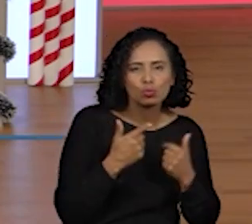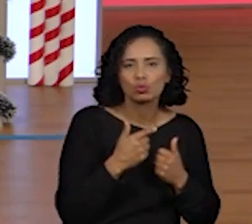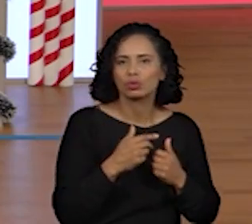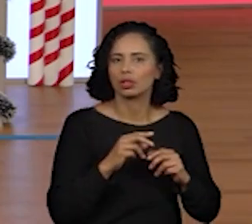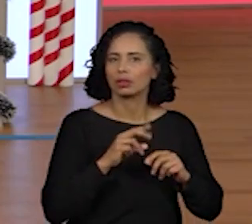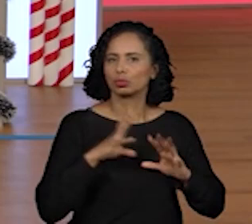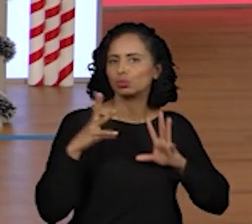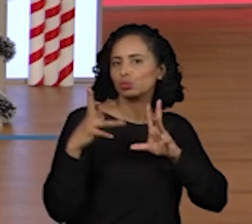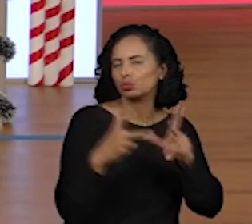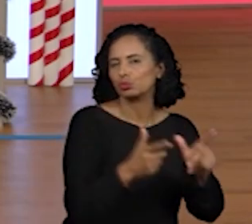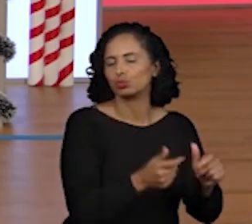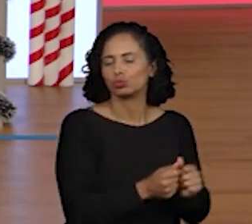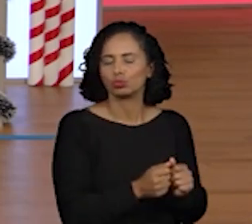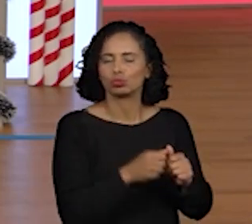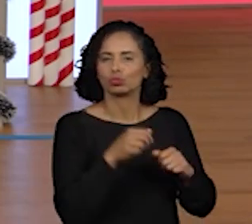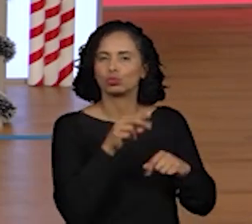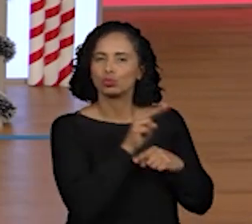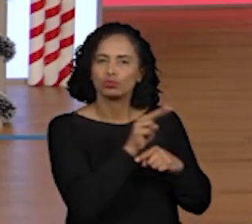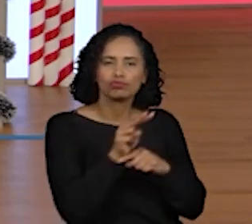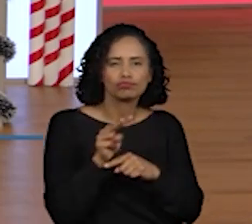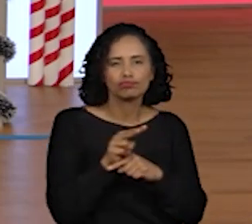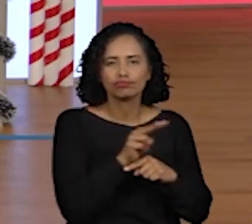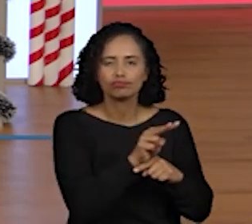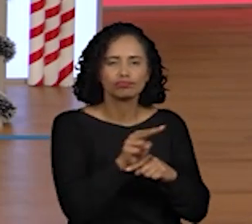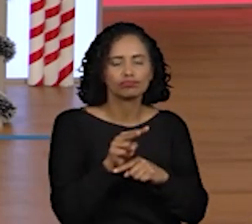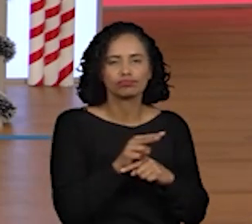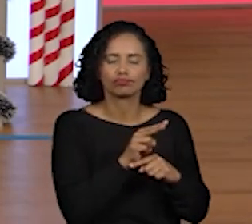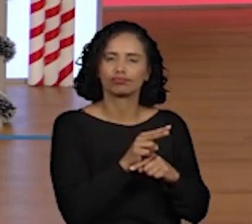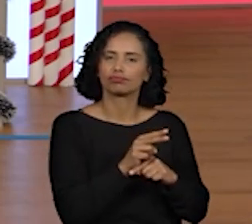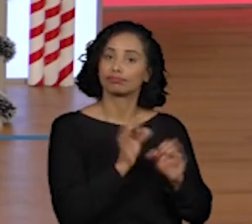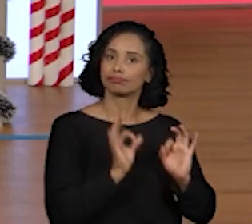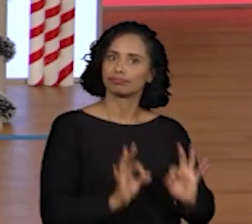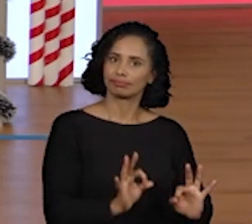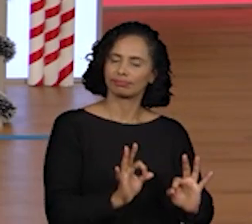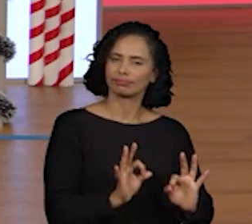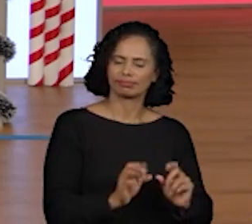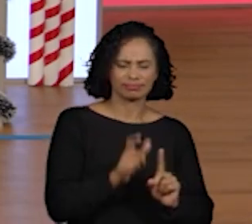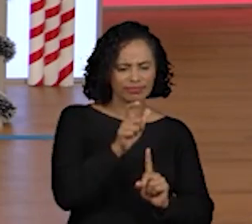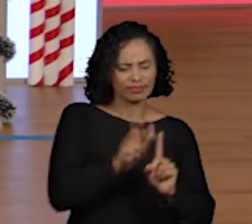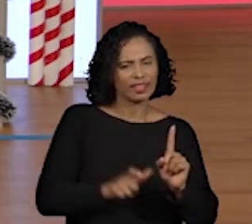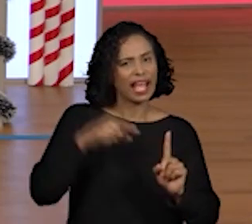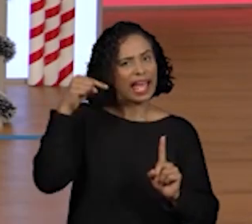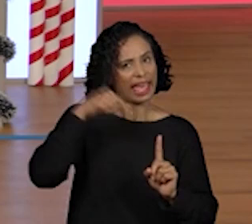muita dedicação. O seu Aguinaldo tinha